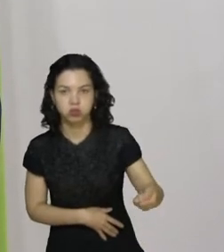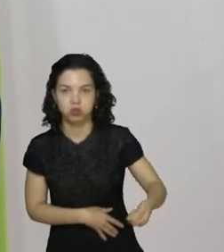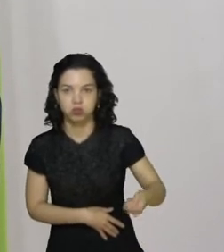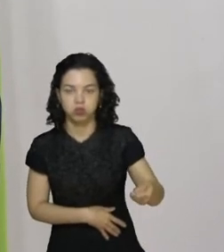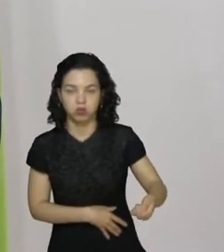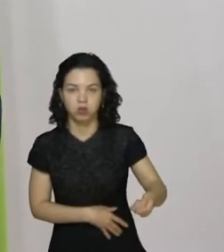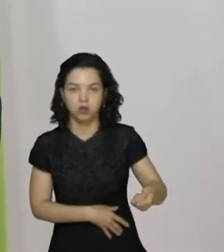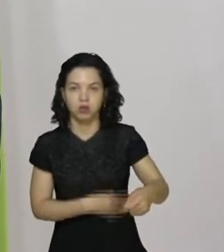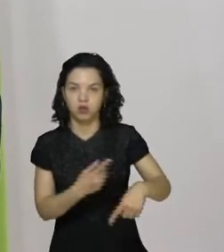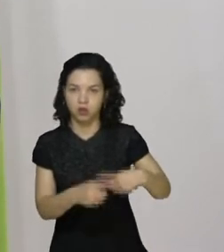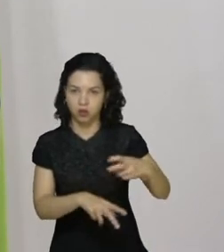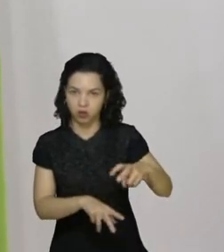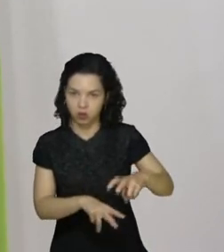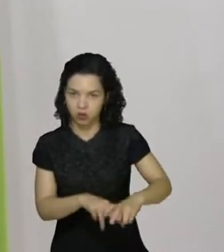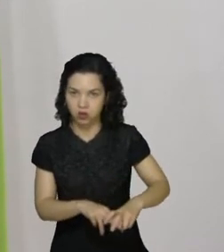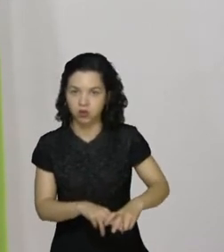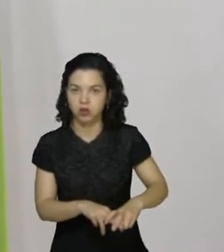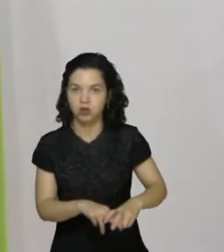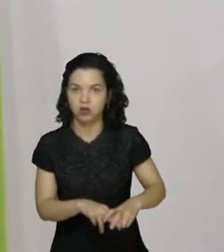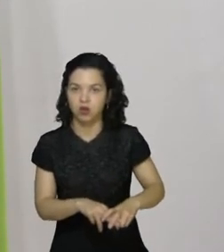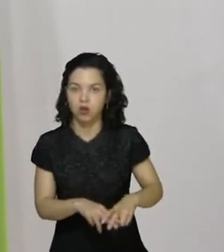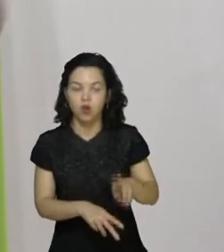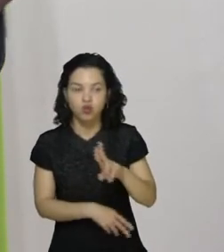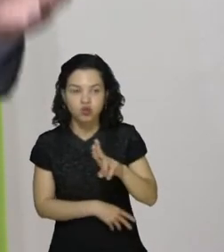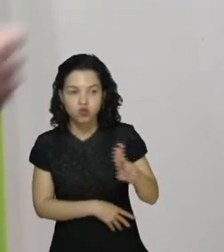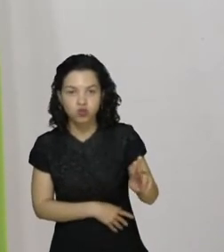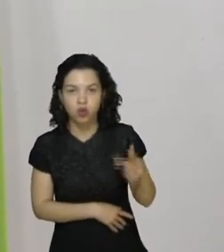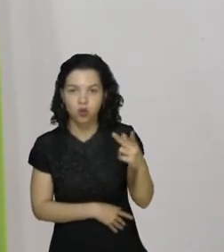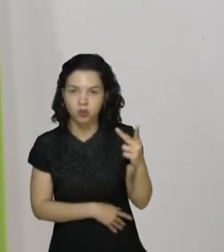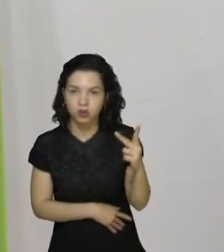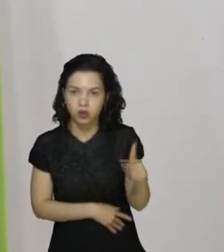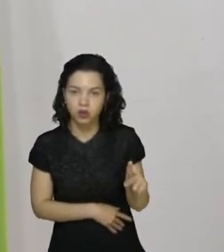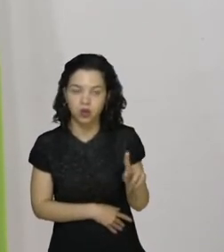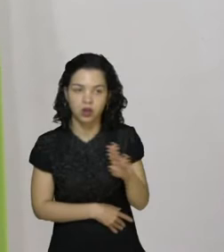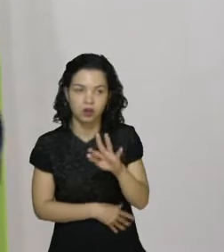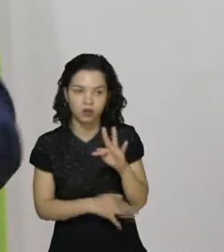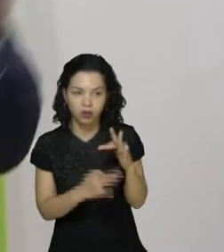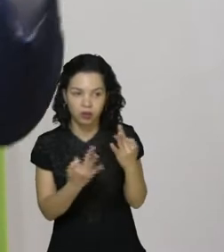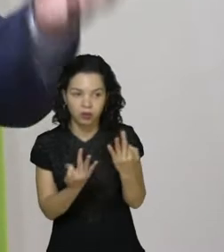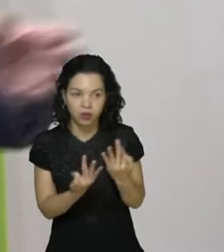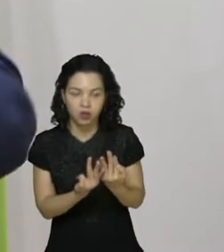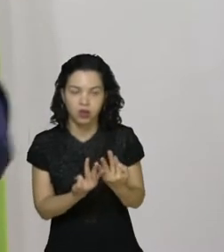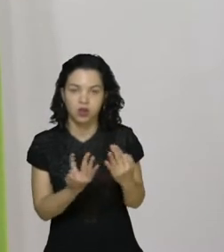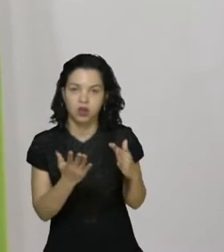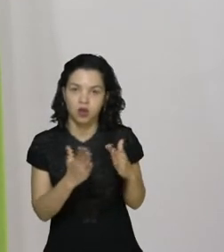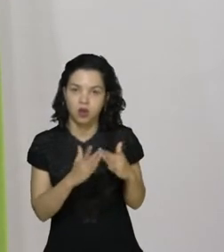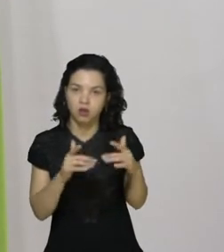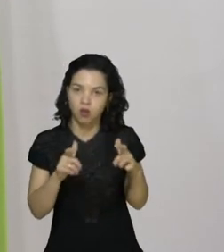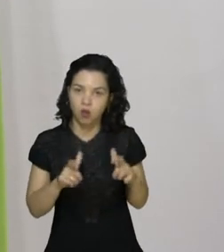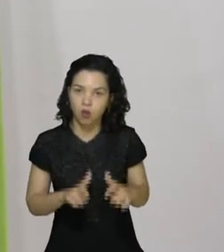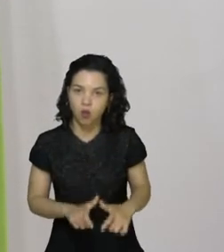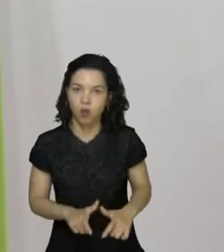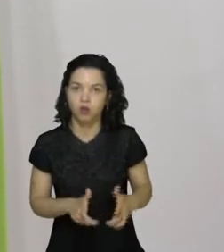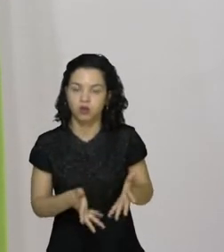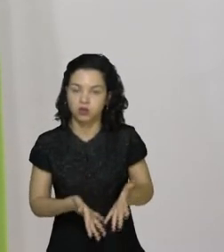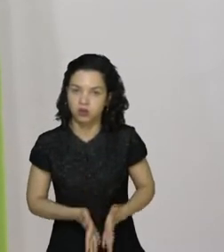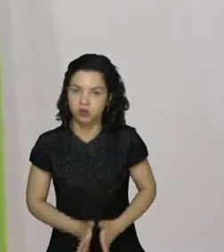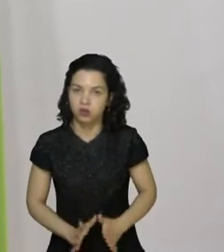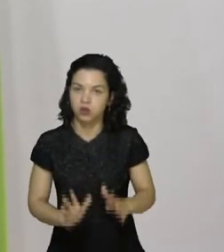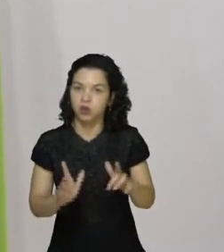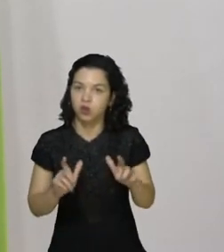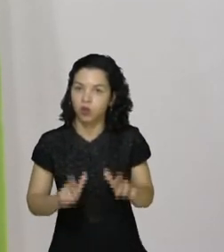sente, o saber o seu nome, saber o nome da família, onde ela mora, de onde veio, isso